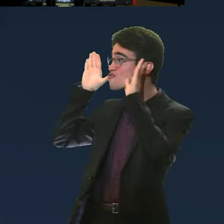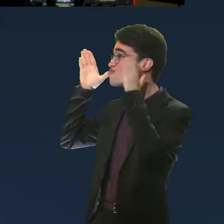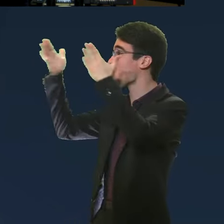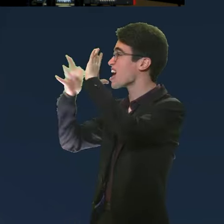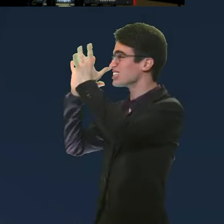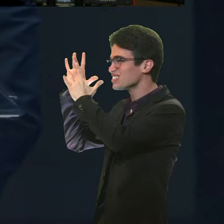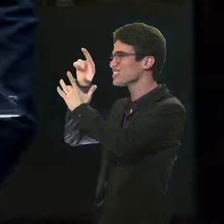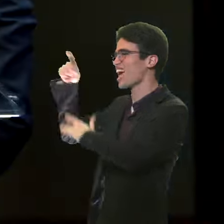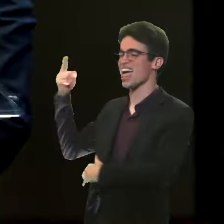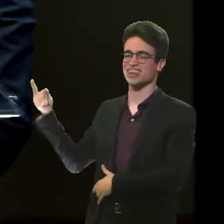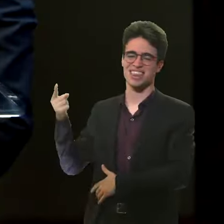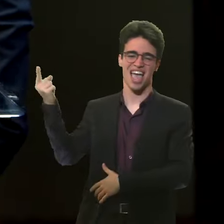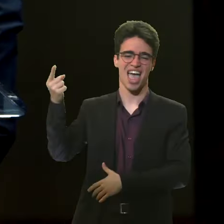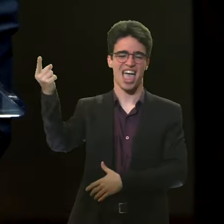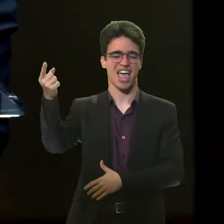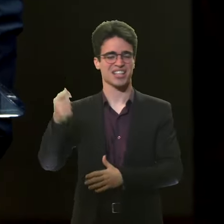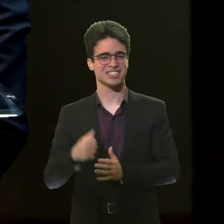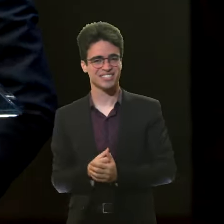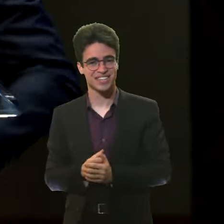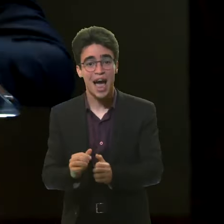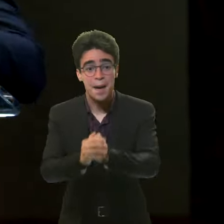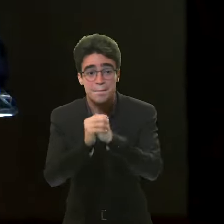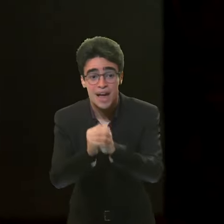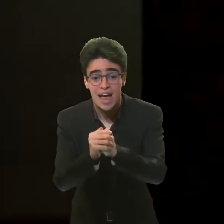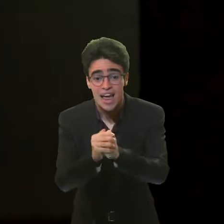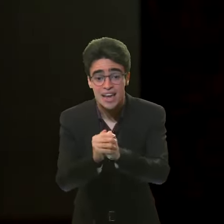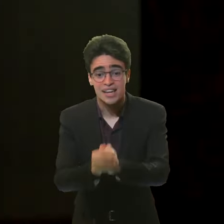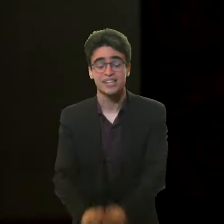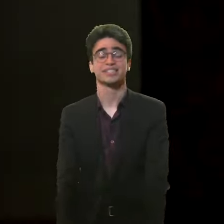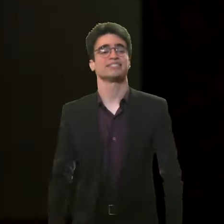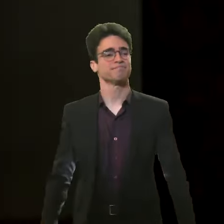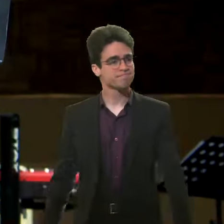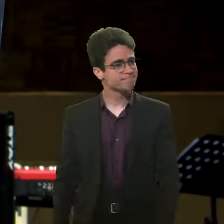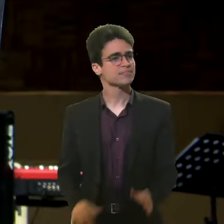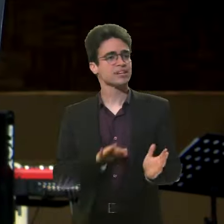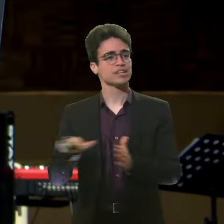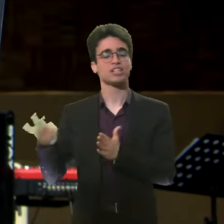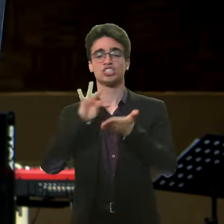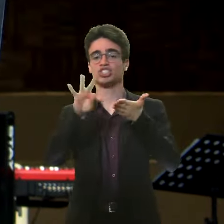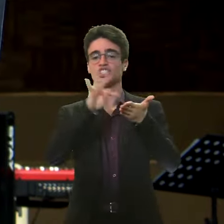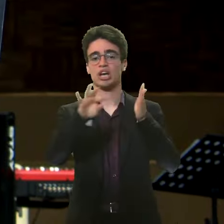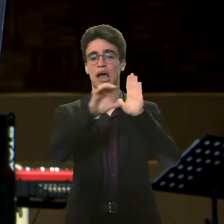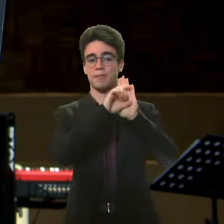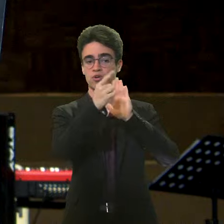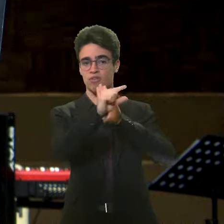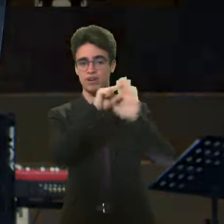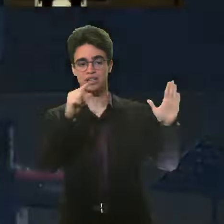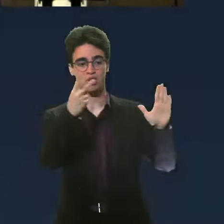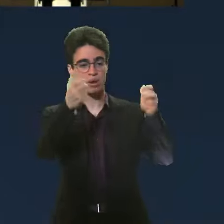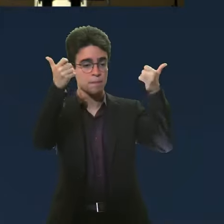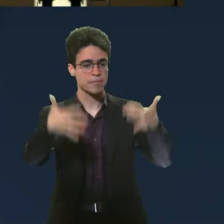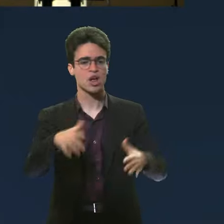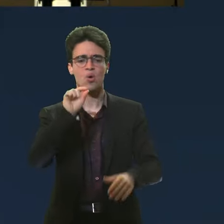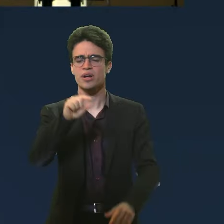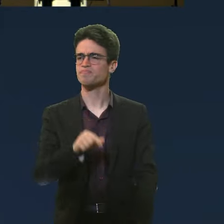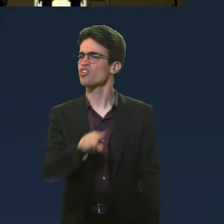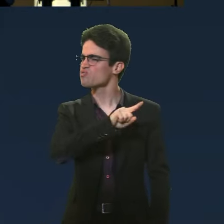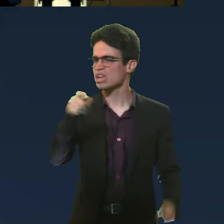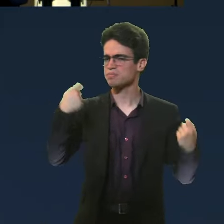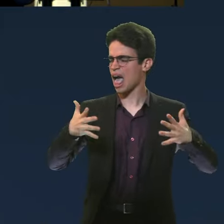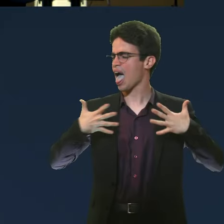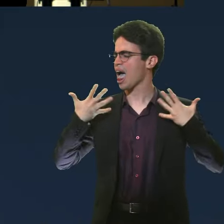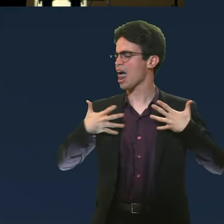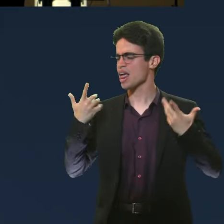eterno. Você pode dizer um amém aí? Tiago 1, versículo 2, meus irmãos, considerem motivo de grande alegria o